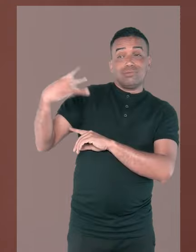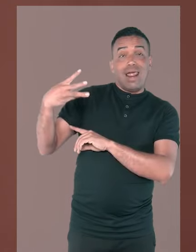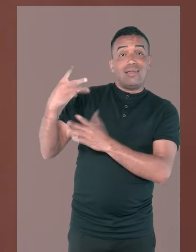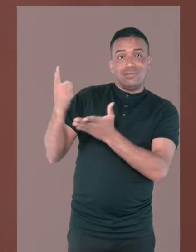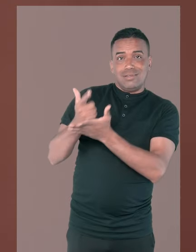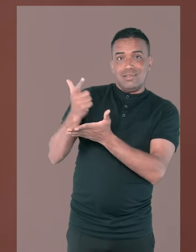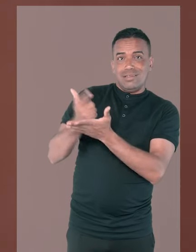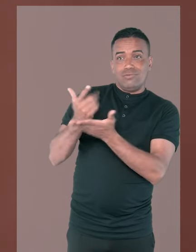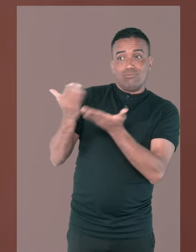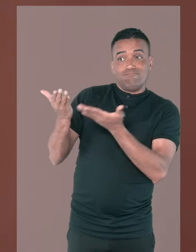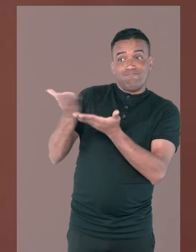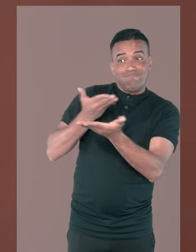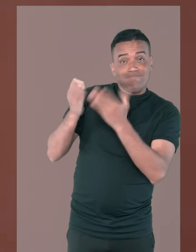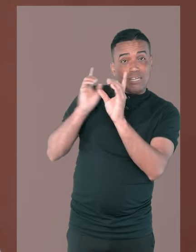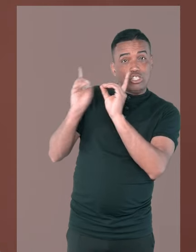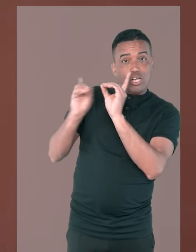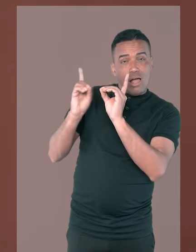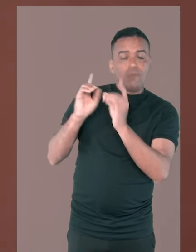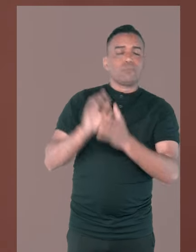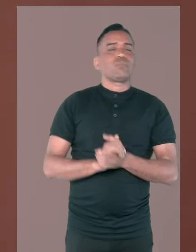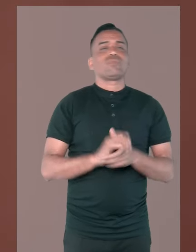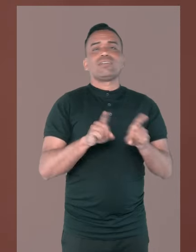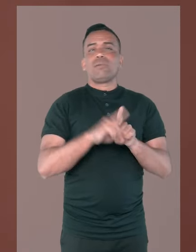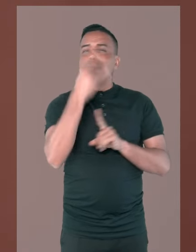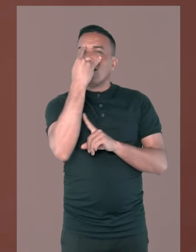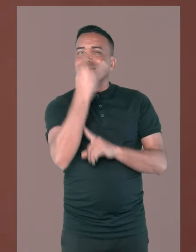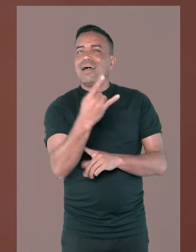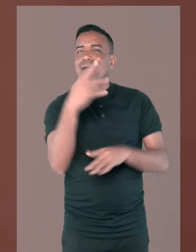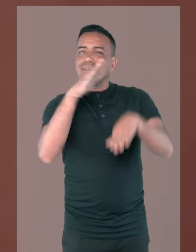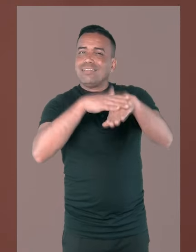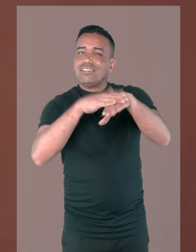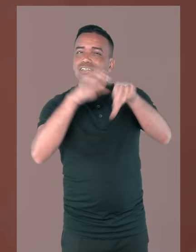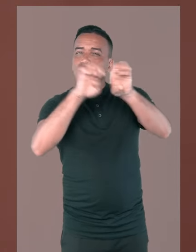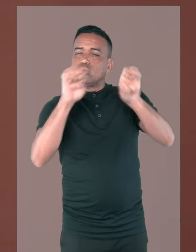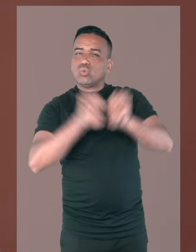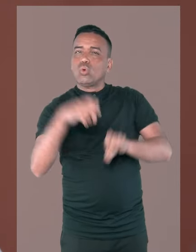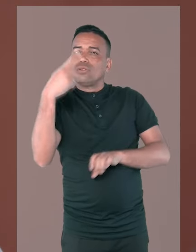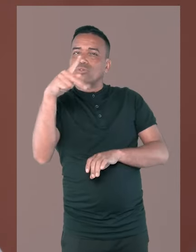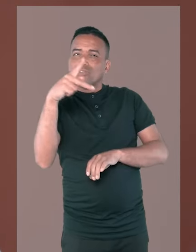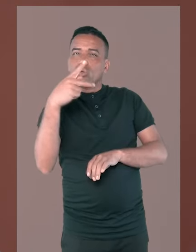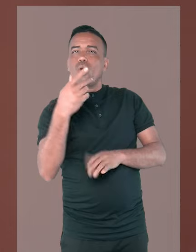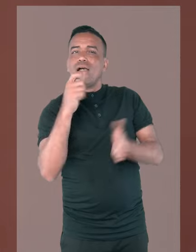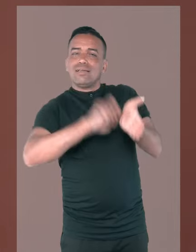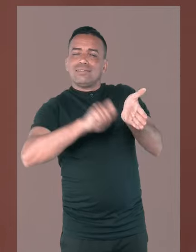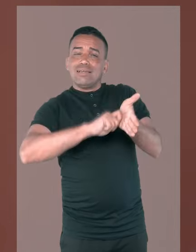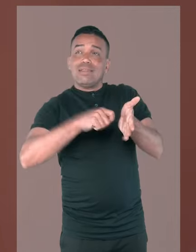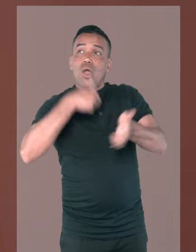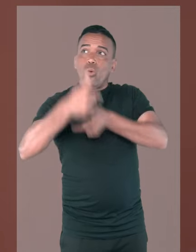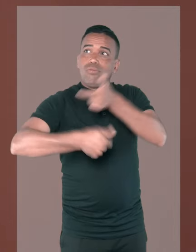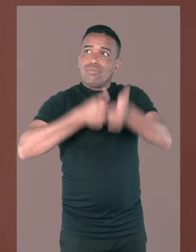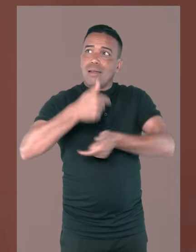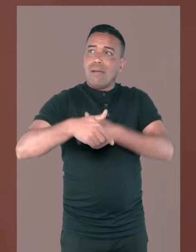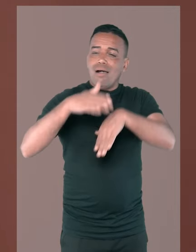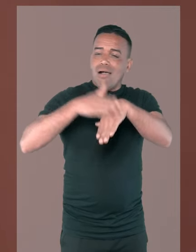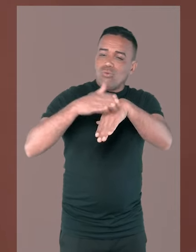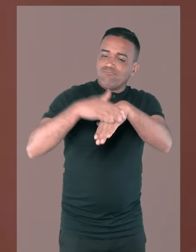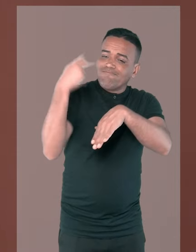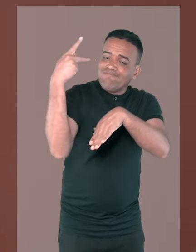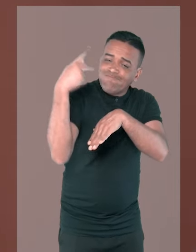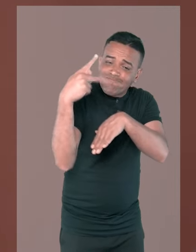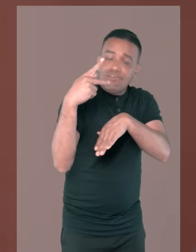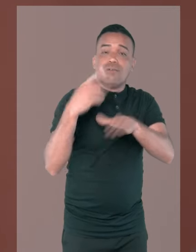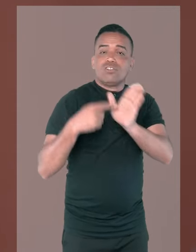E uma das coisas que mais me atrai na sua literatura, o Afonso destacou, que é justamente o trabalho de como que